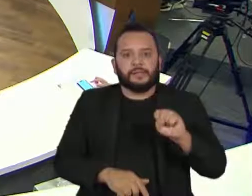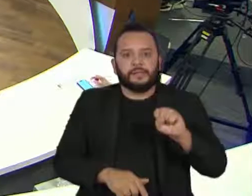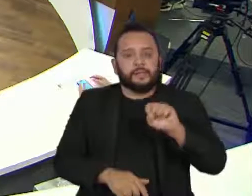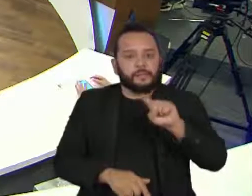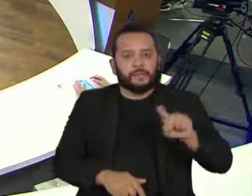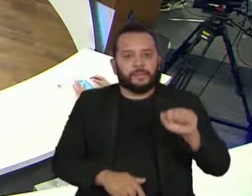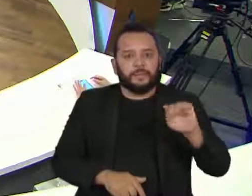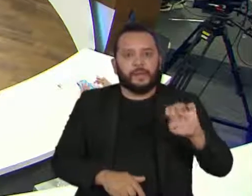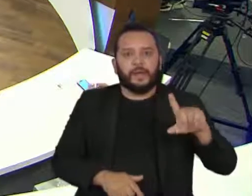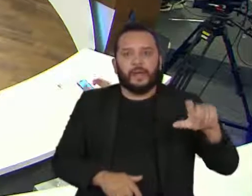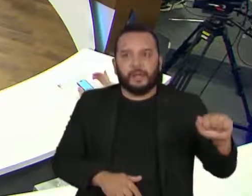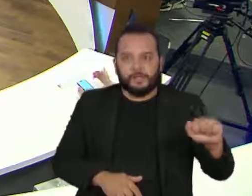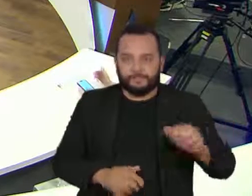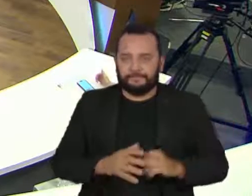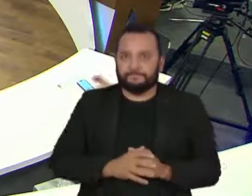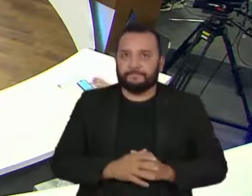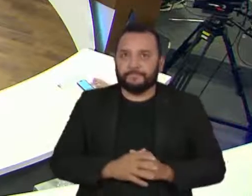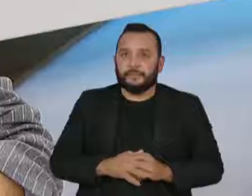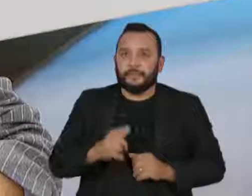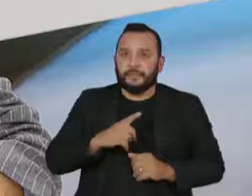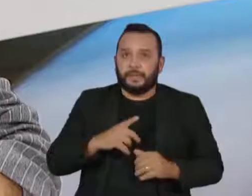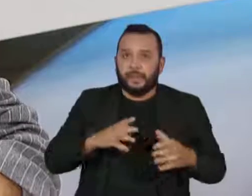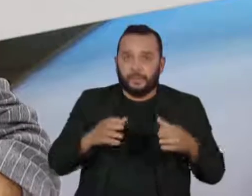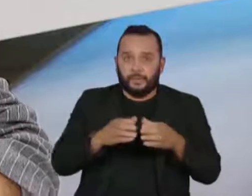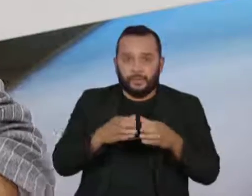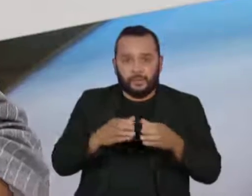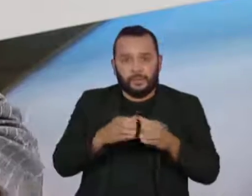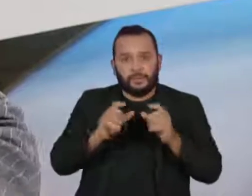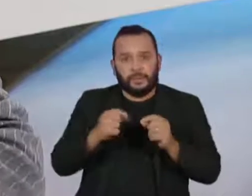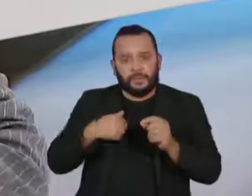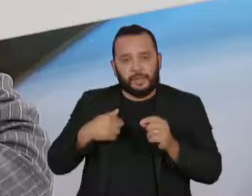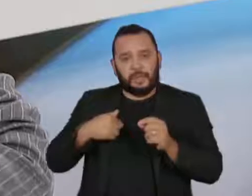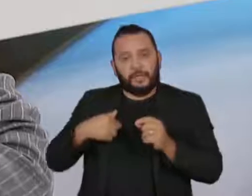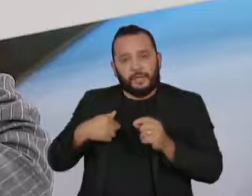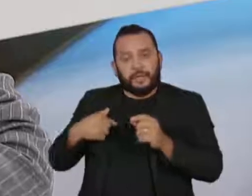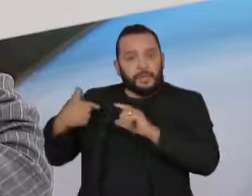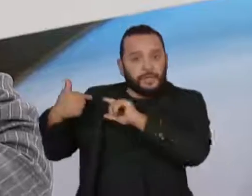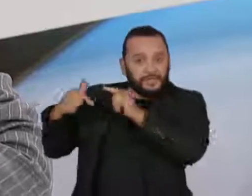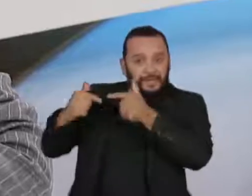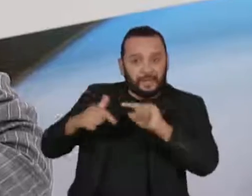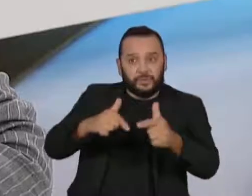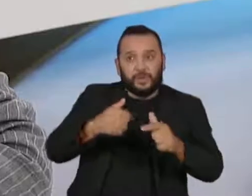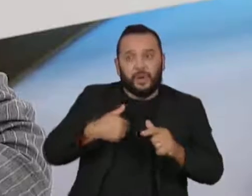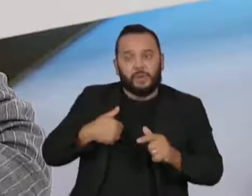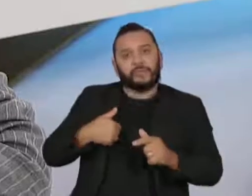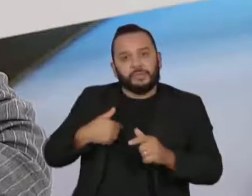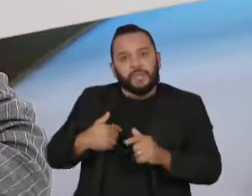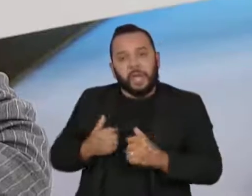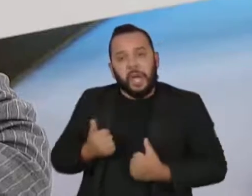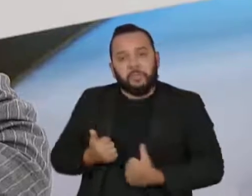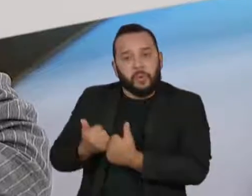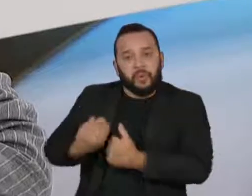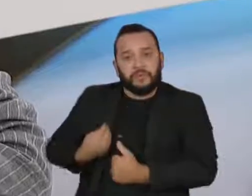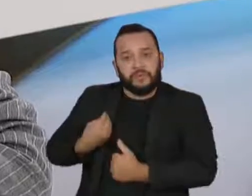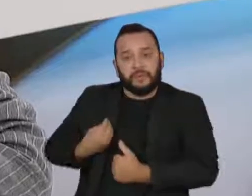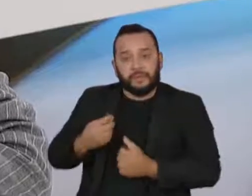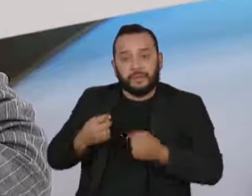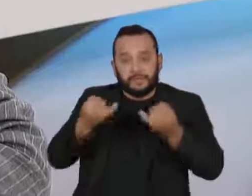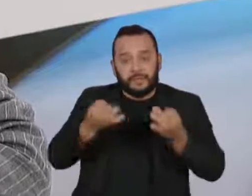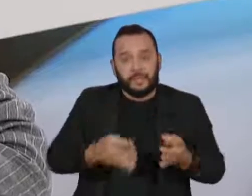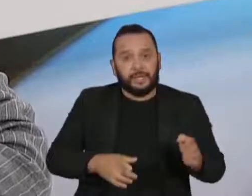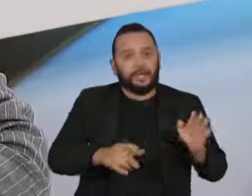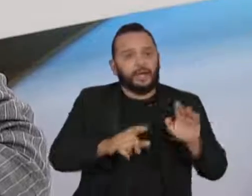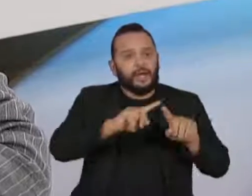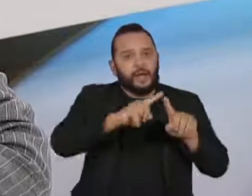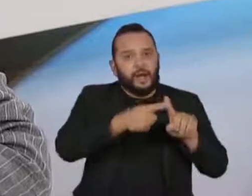Grupos ultraconservadores que se intitulam pró-vida e pró-família argumentam que a legalização do aborto leva a um aumento